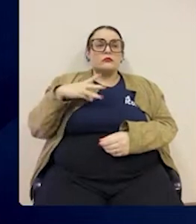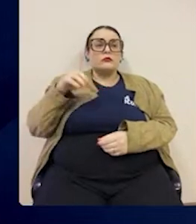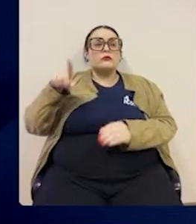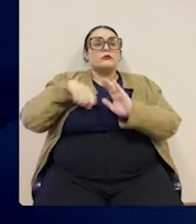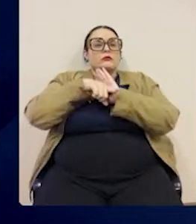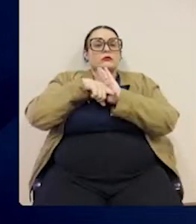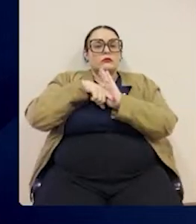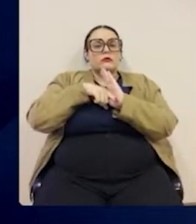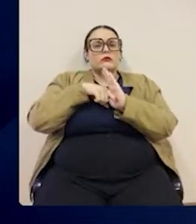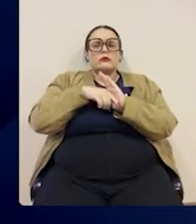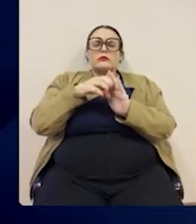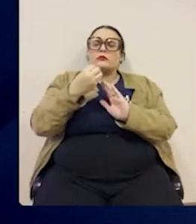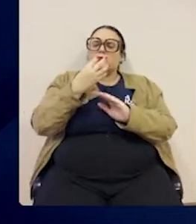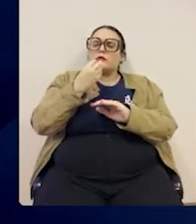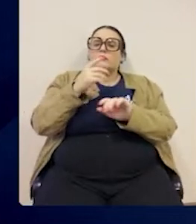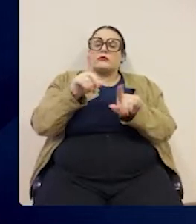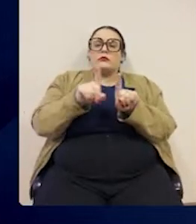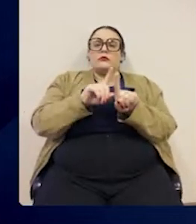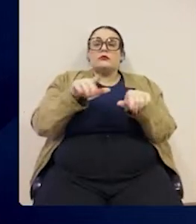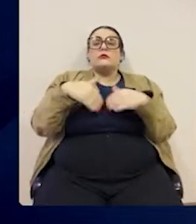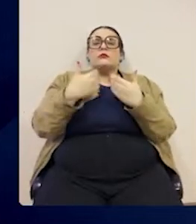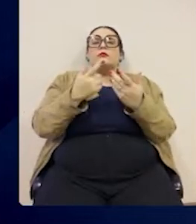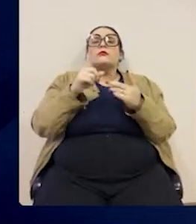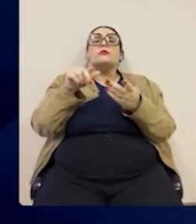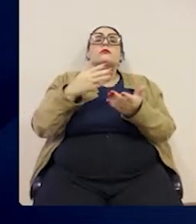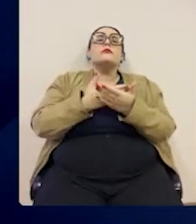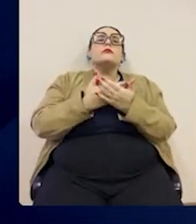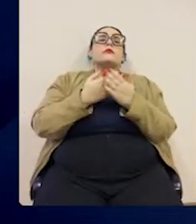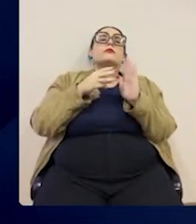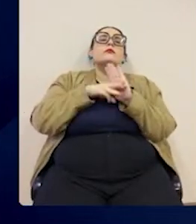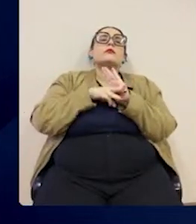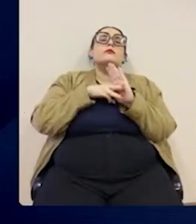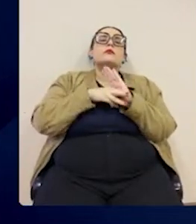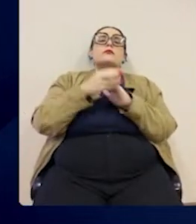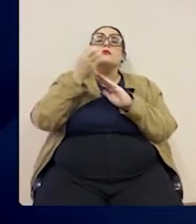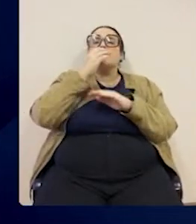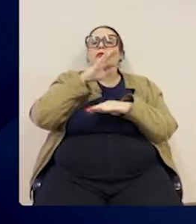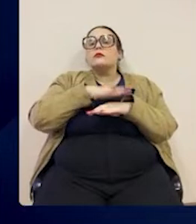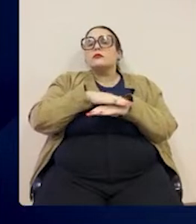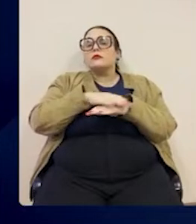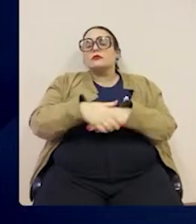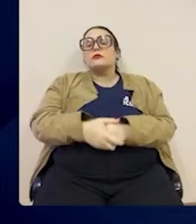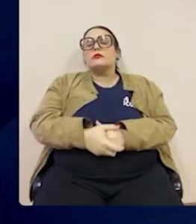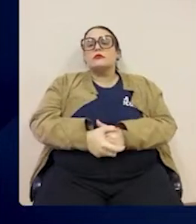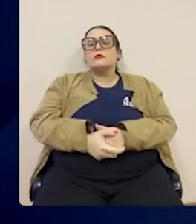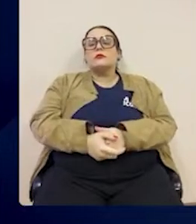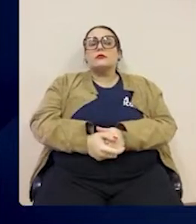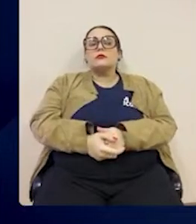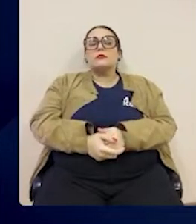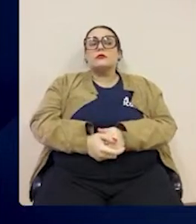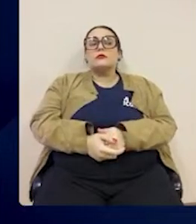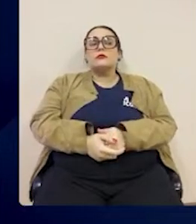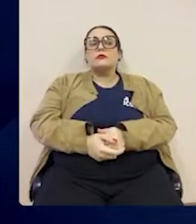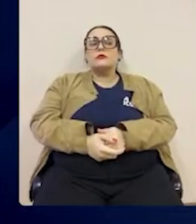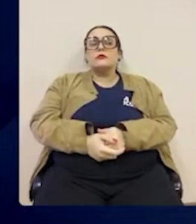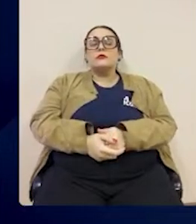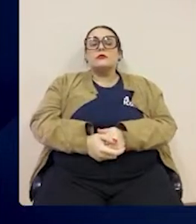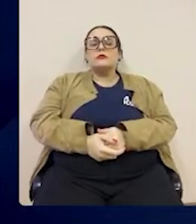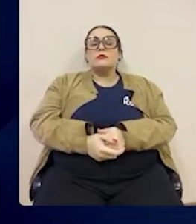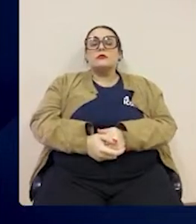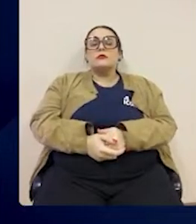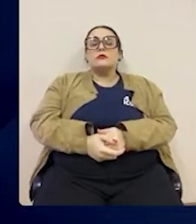também considerável. Então, é um estudo metodologicamente bem conduzido. E aí, qual é o cuidado que a gente tem que